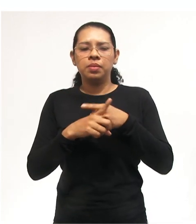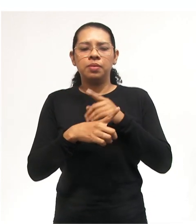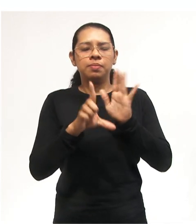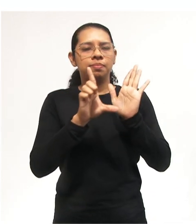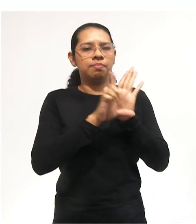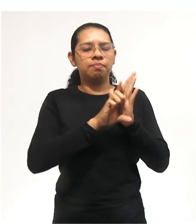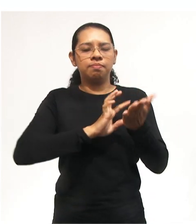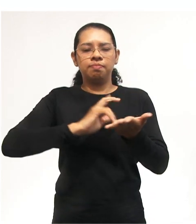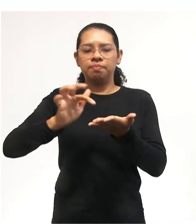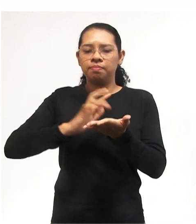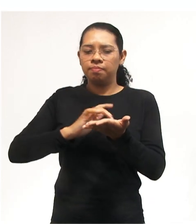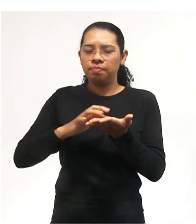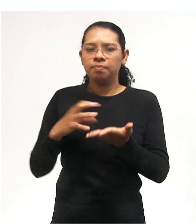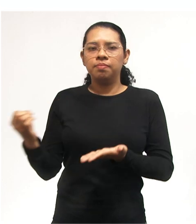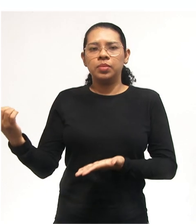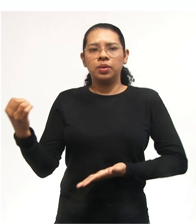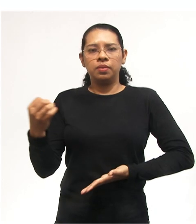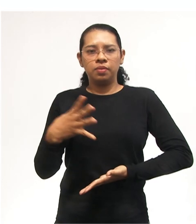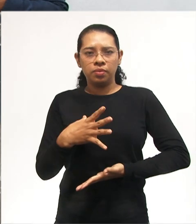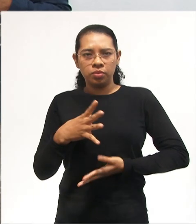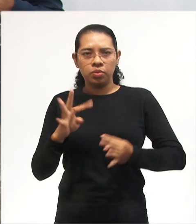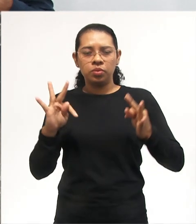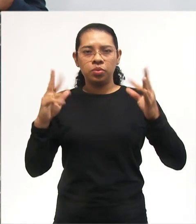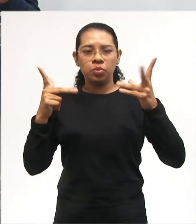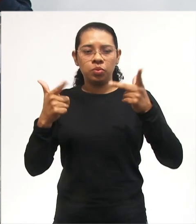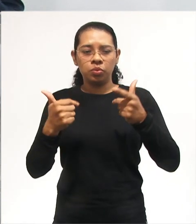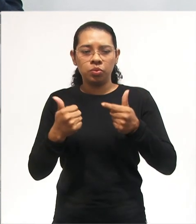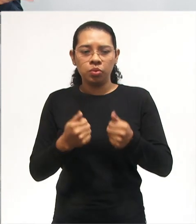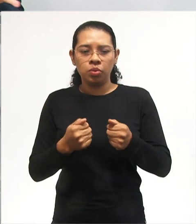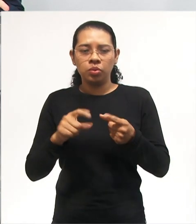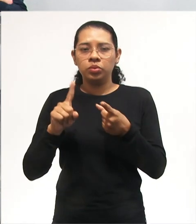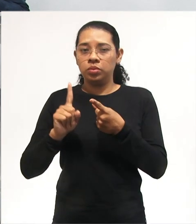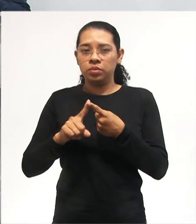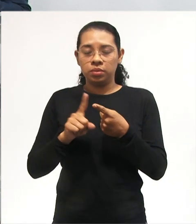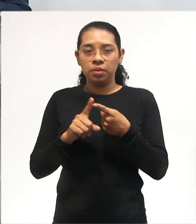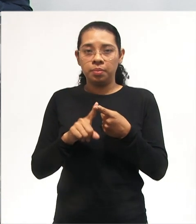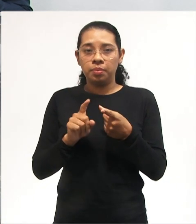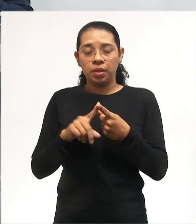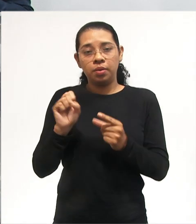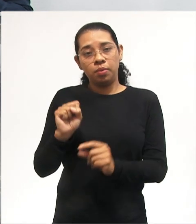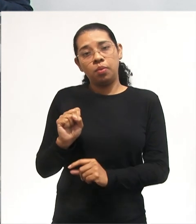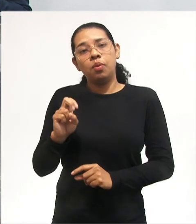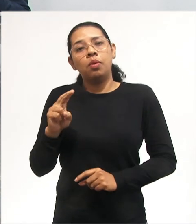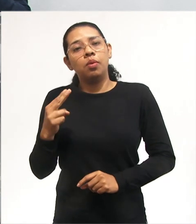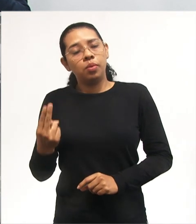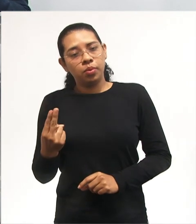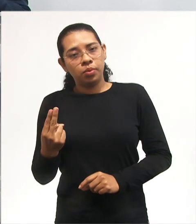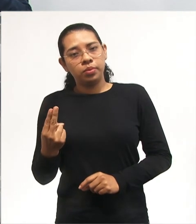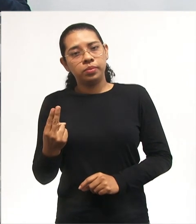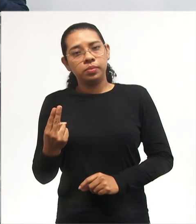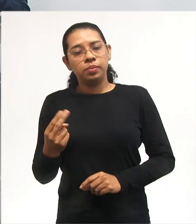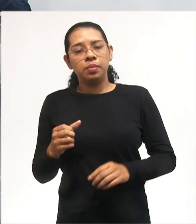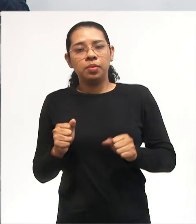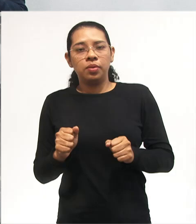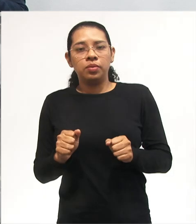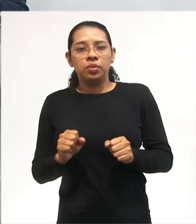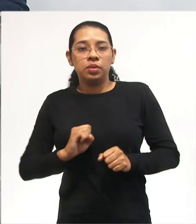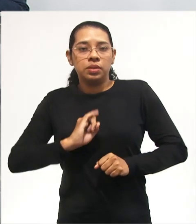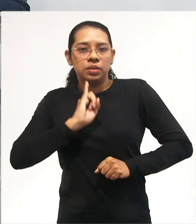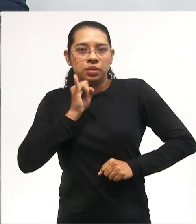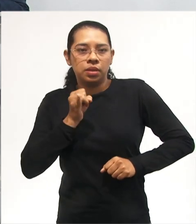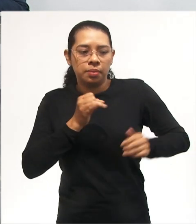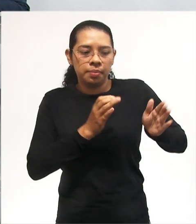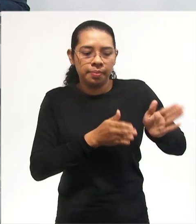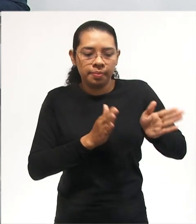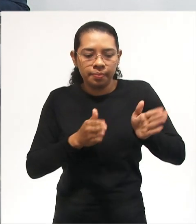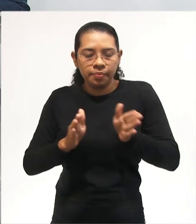interações institucionais para o fomento à inovação, ou não, né? De novo, um agente que não faz o seu papel dentro